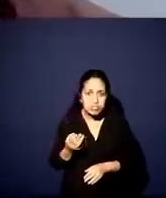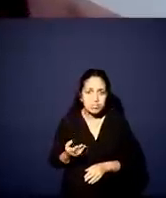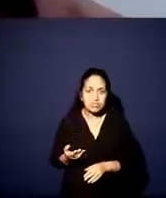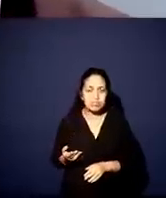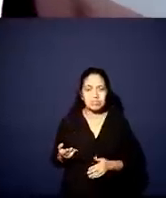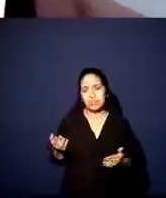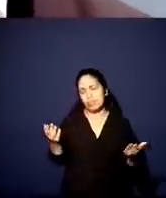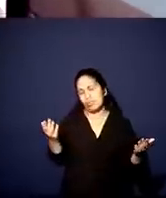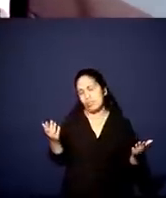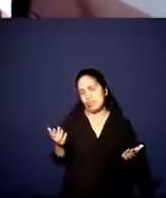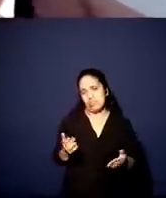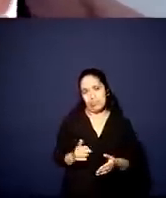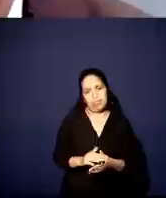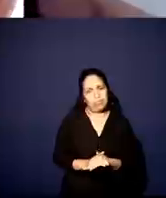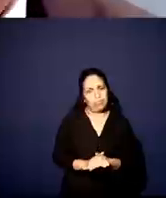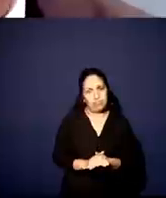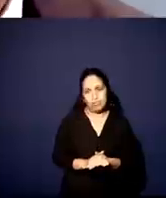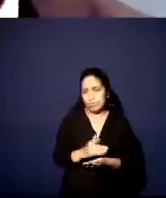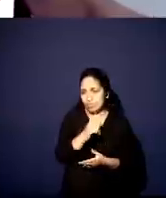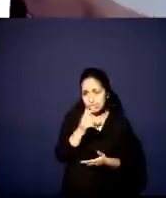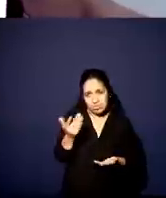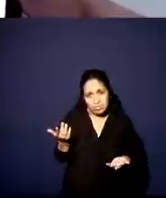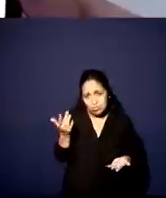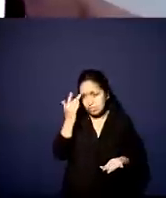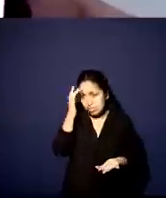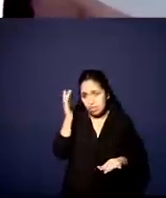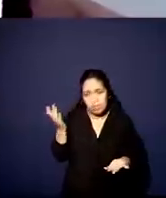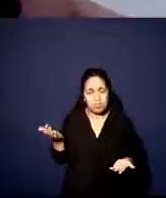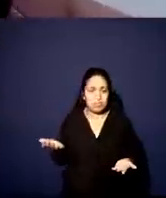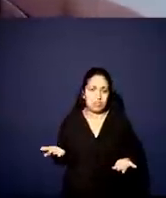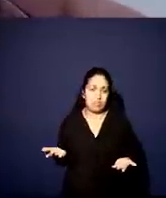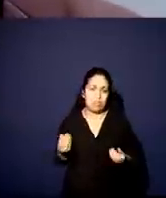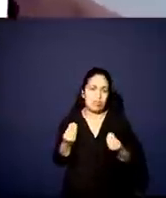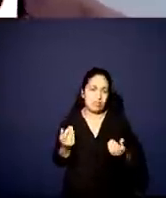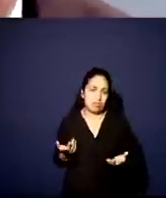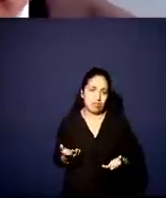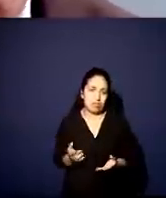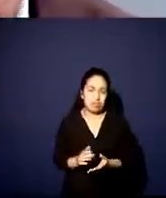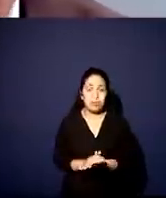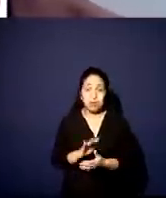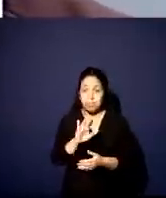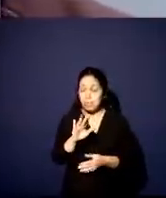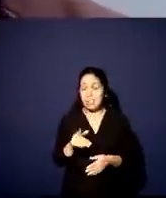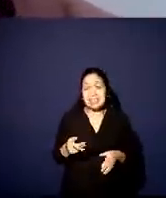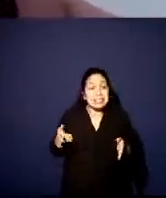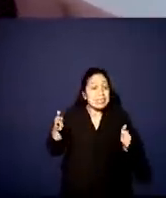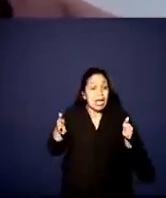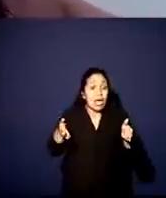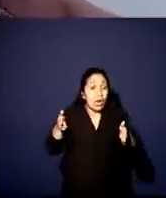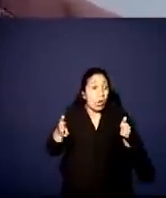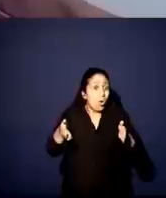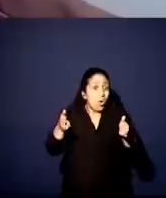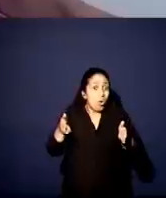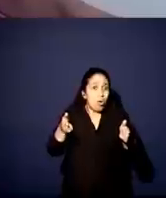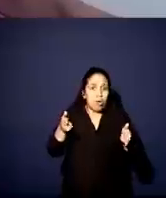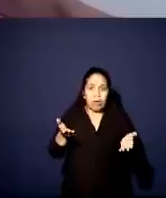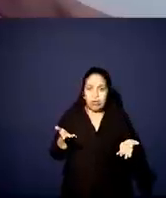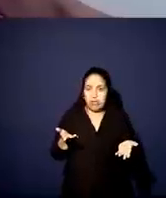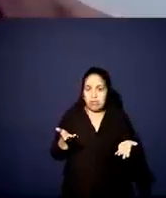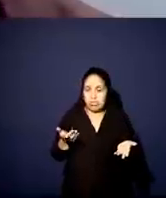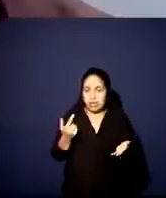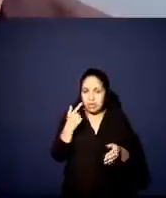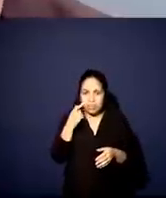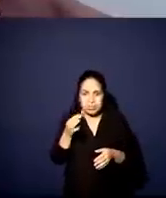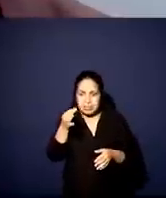Pô, assim, é falta de bom senso isso. Ah, mas neste momento, onde tem um para uma